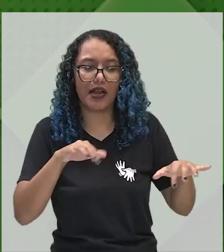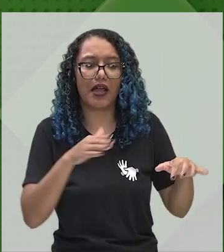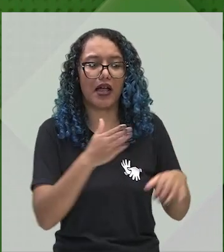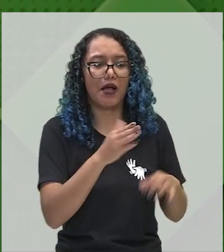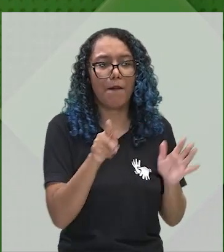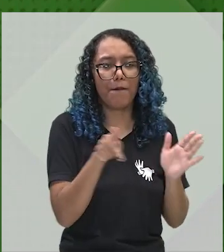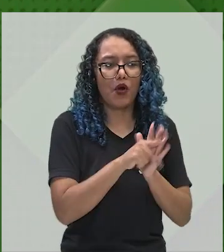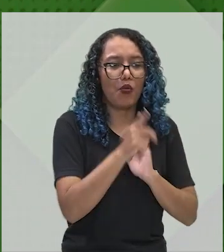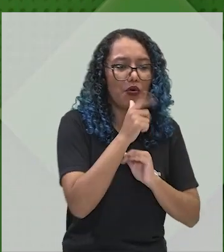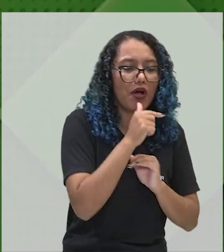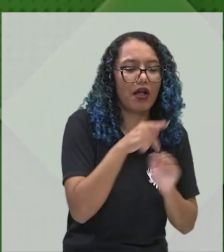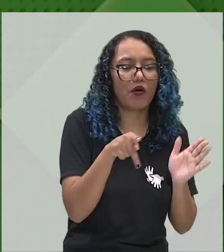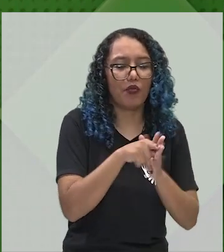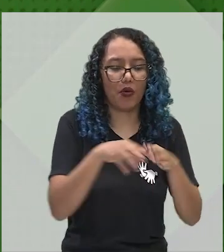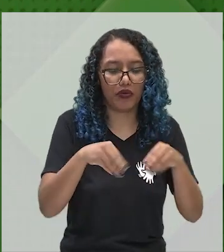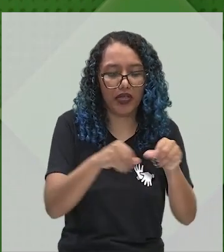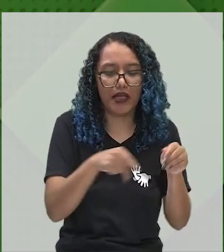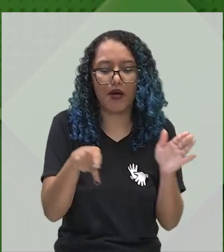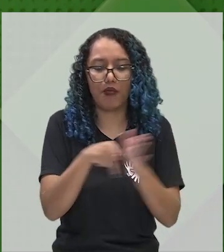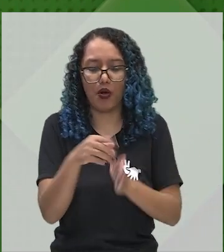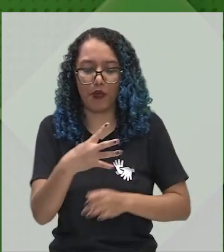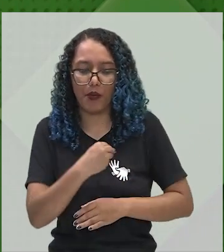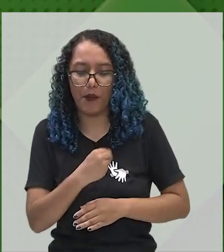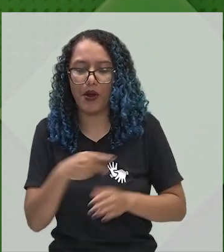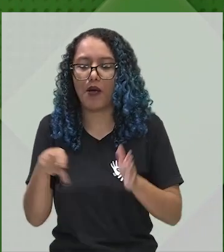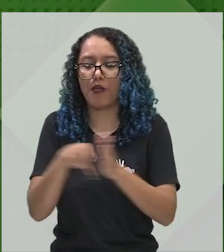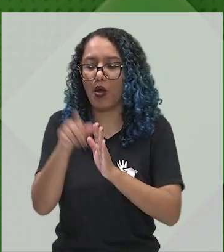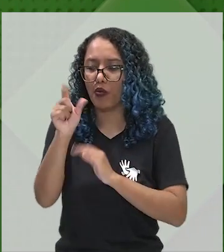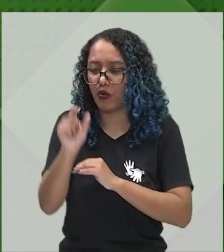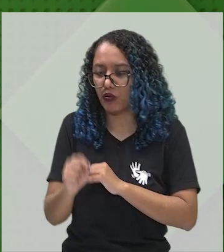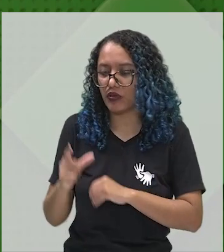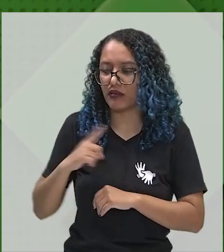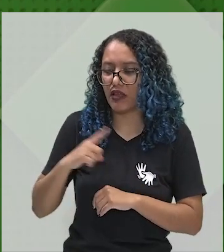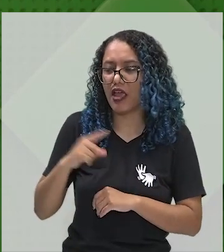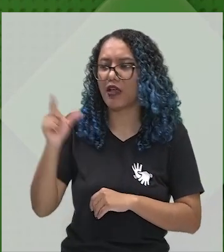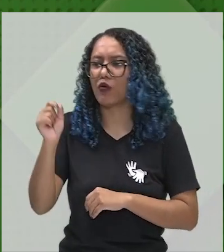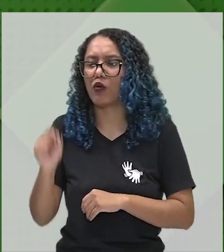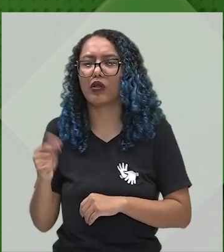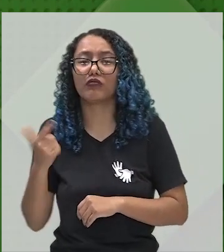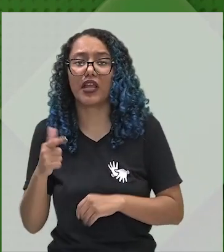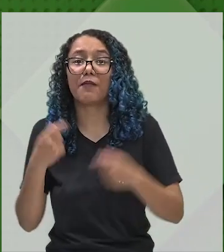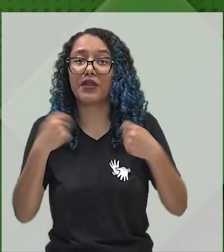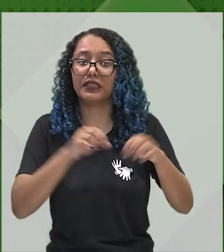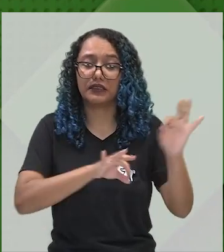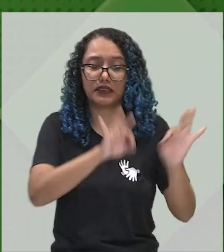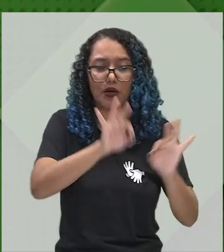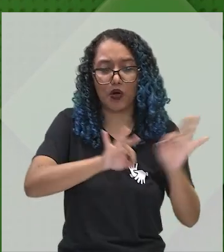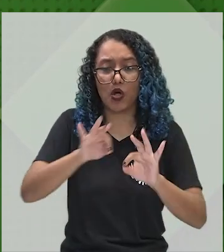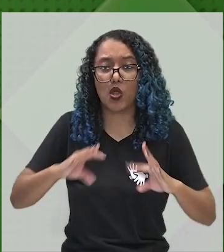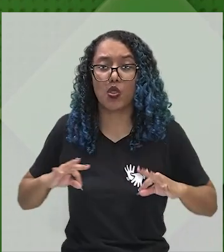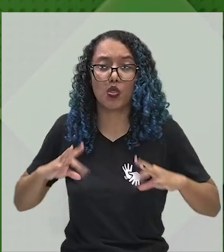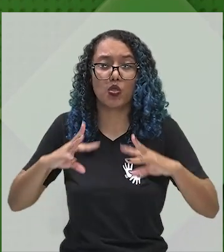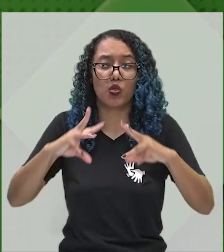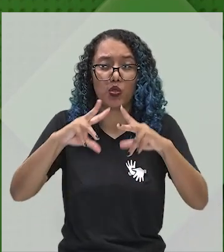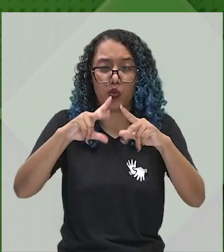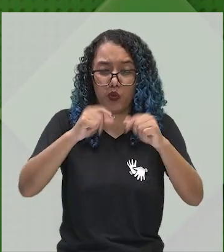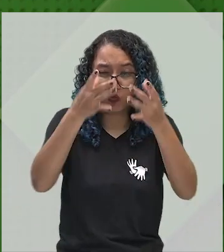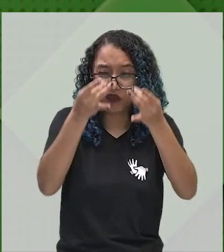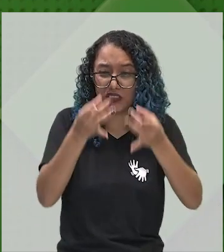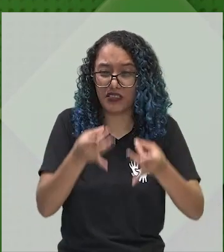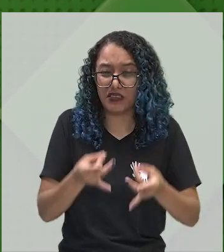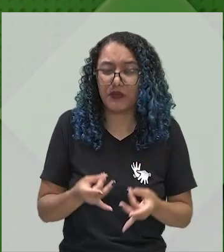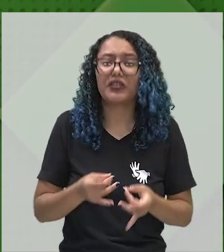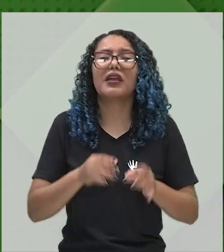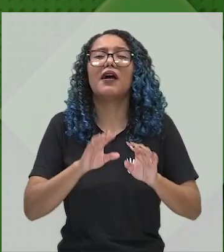terrestres, separar os mamíferos, separar quem é vertebrado, quem é invertebrado. Então esse trabalho ele só foi sendo realizado ao longo